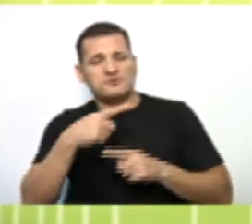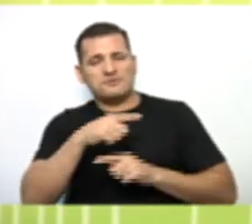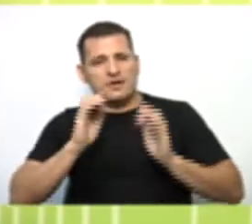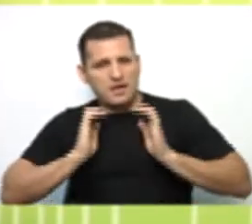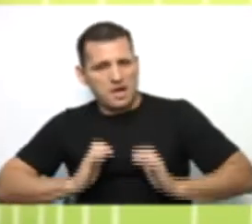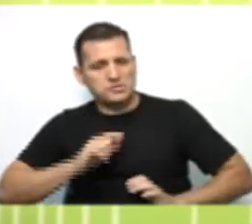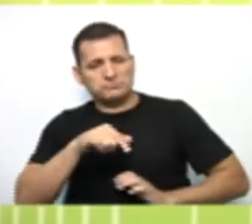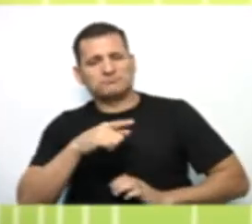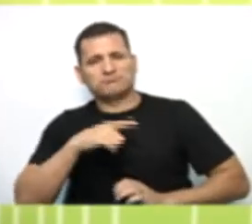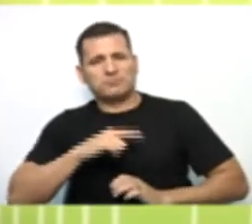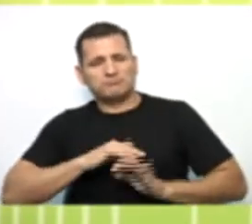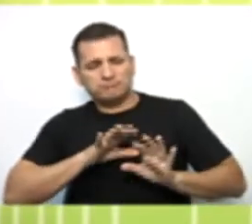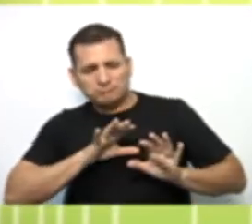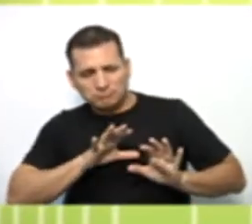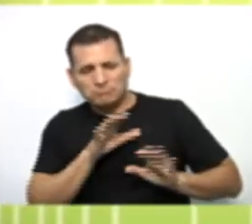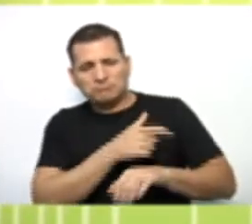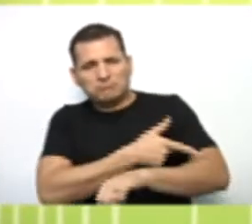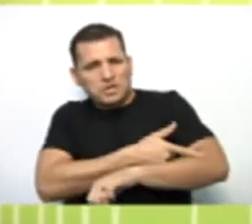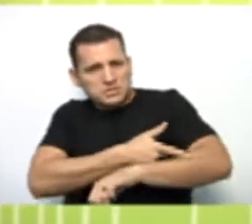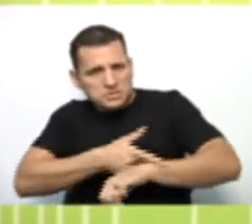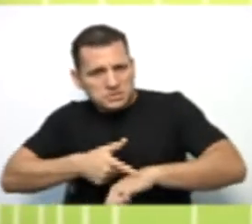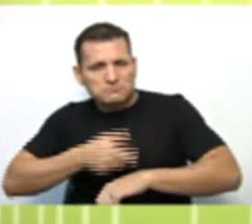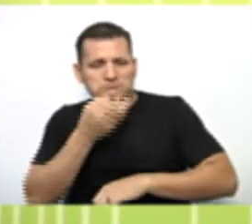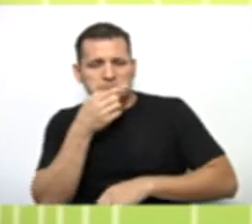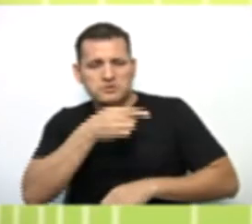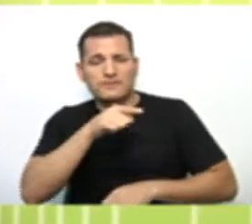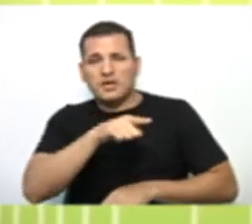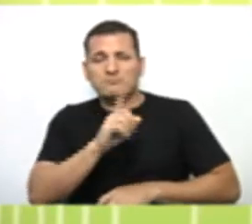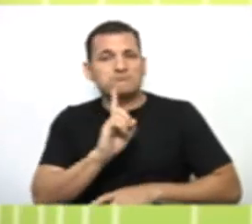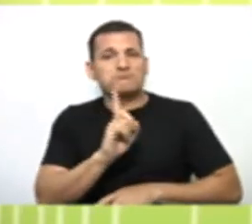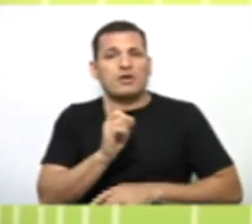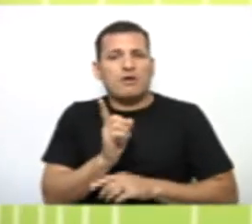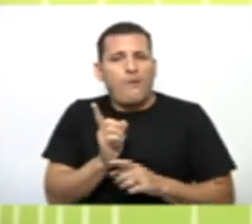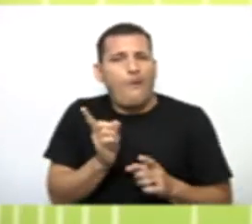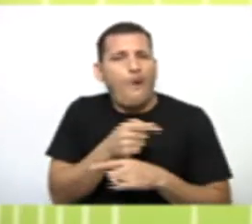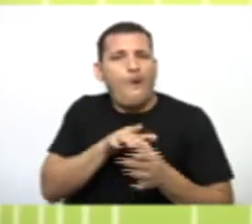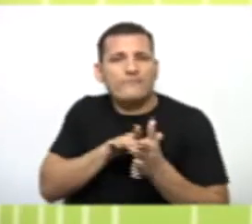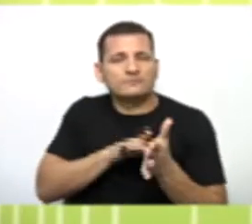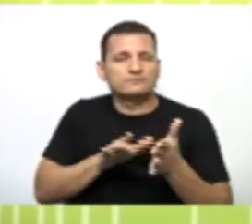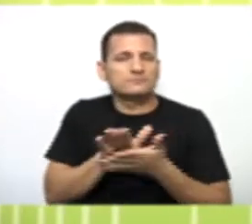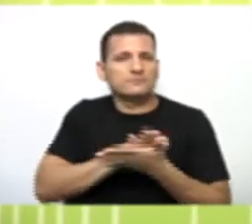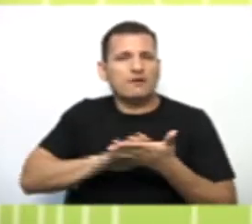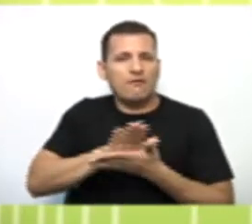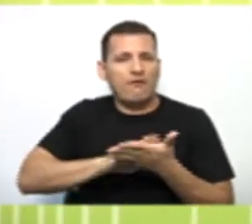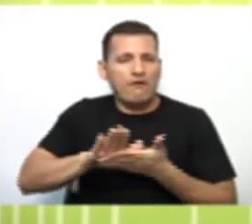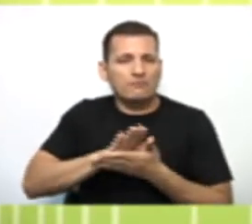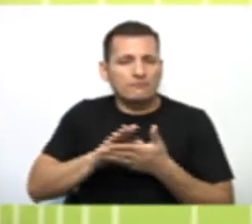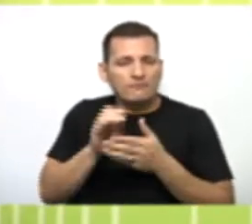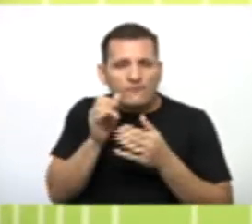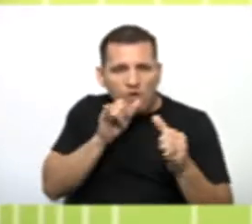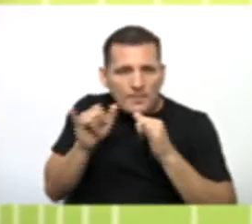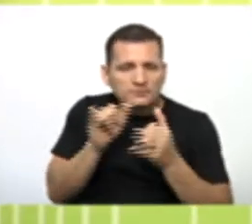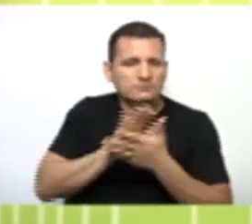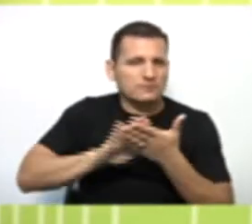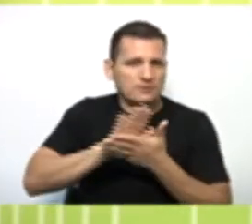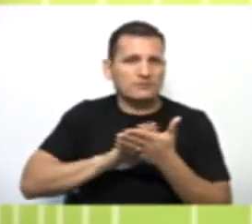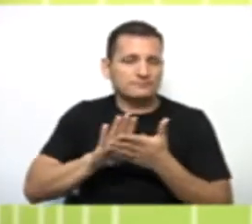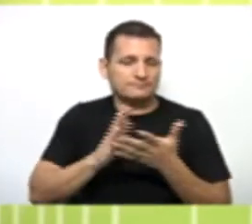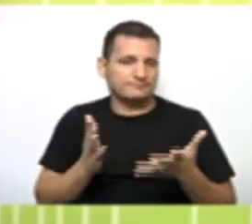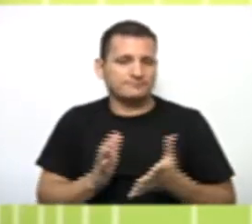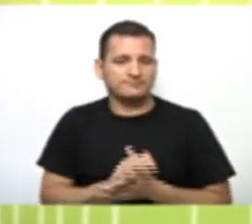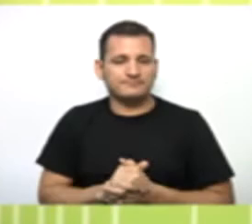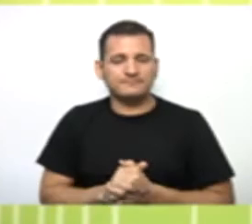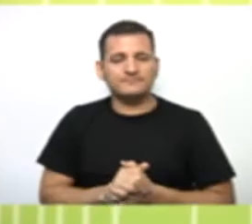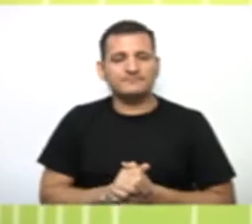comportamento adequado, ele negocia bem, ele não engana, ele não omite informações, como nós vamos falar já sobre